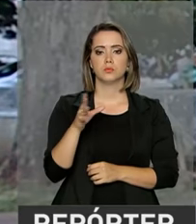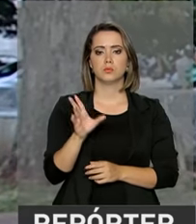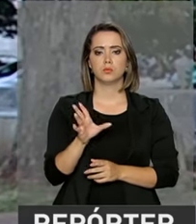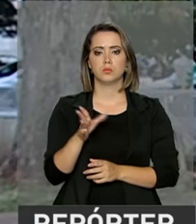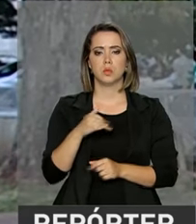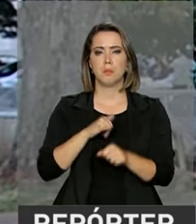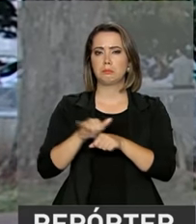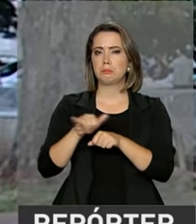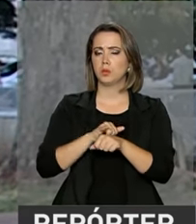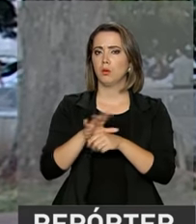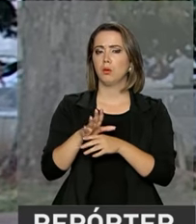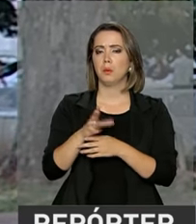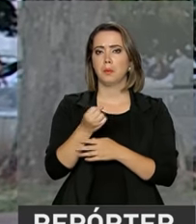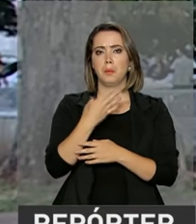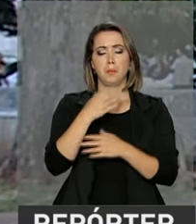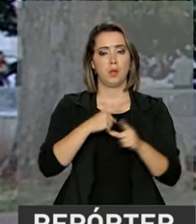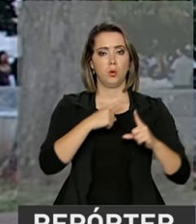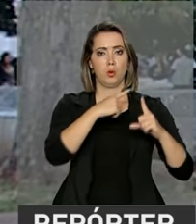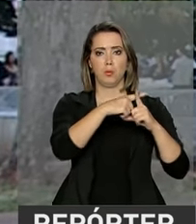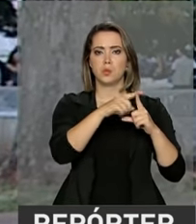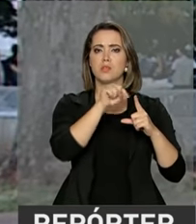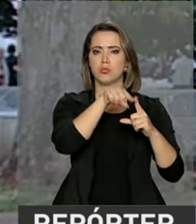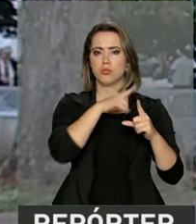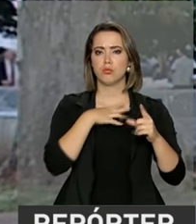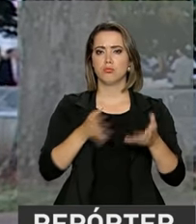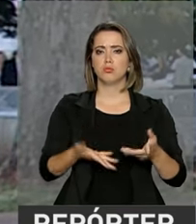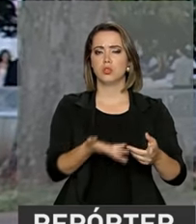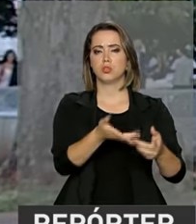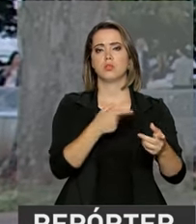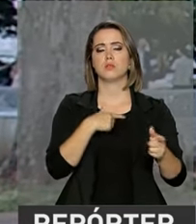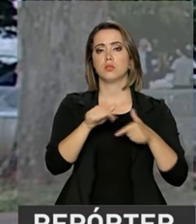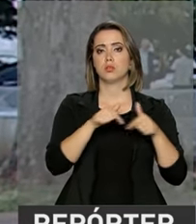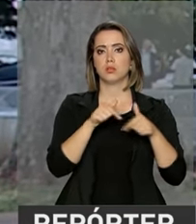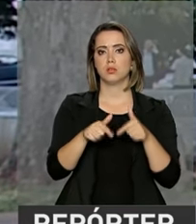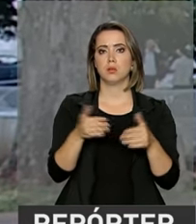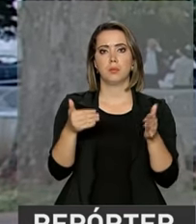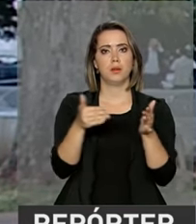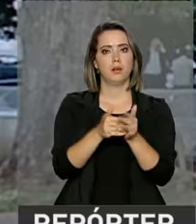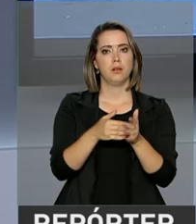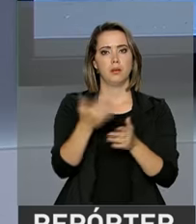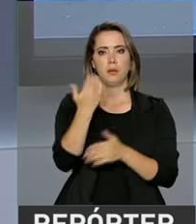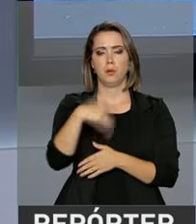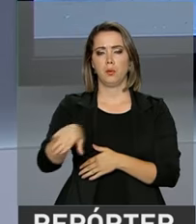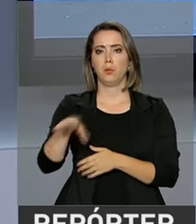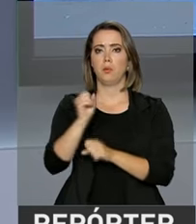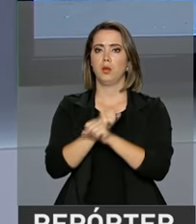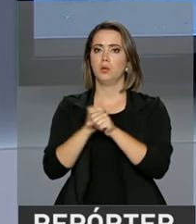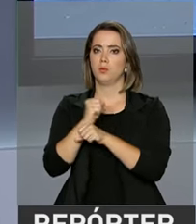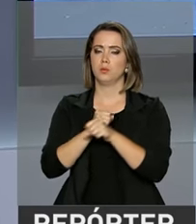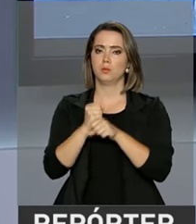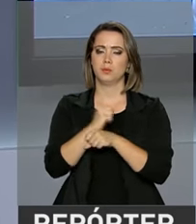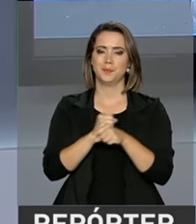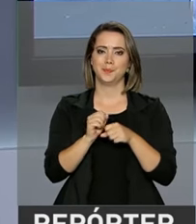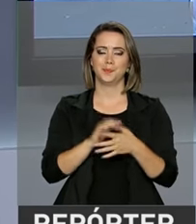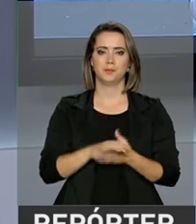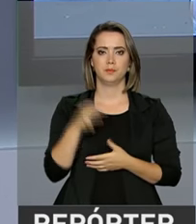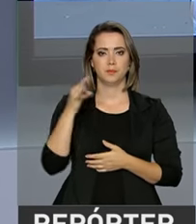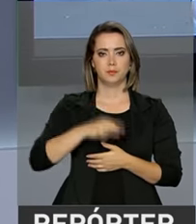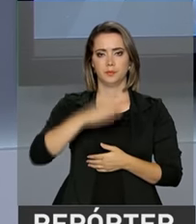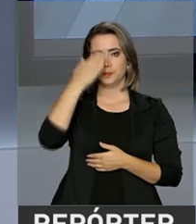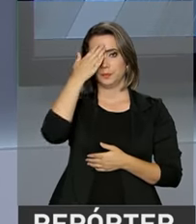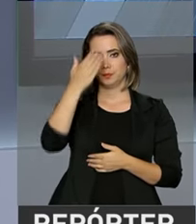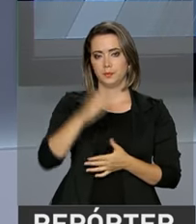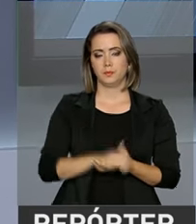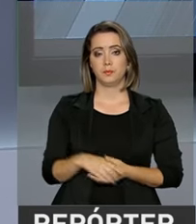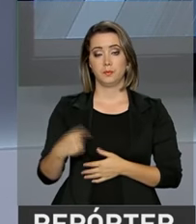extremo, mais positivo na geração de empregos até o meio do ano. Voltamos com você, Roberto. Tá certo, Luana. Obrigado pelas